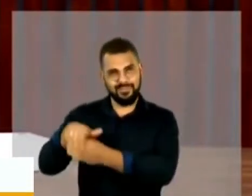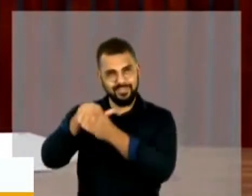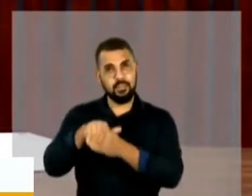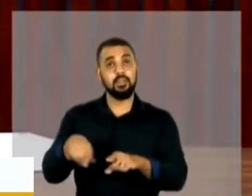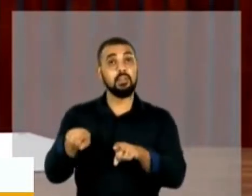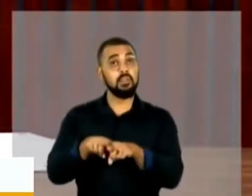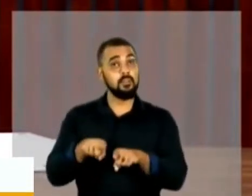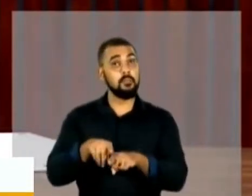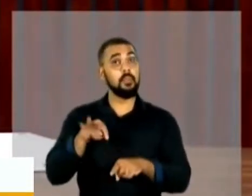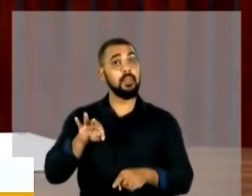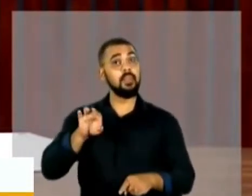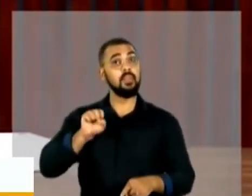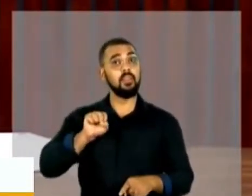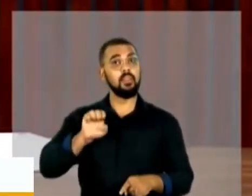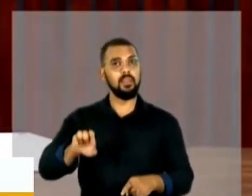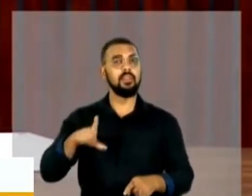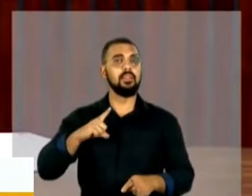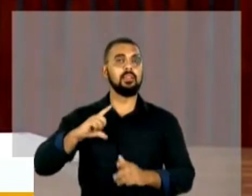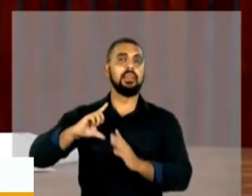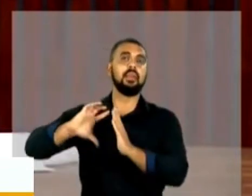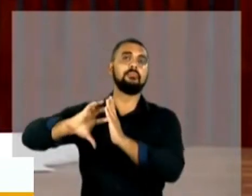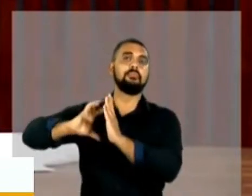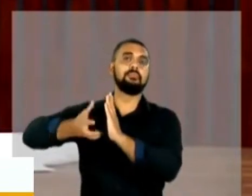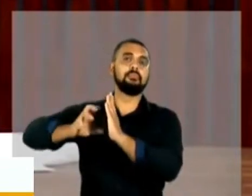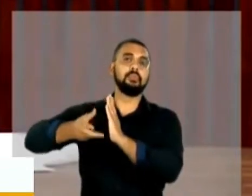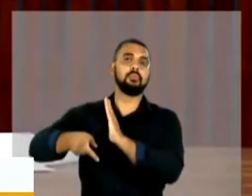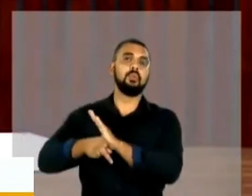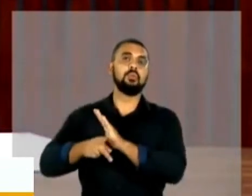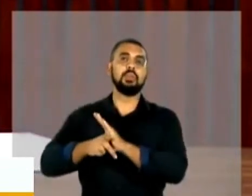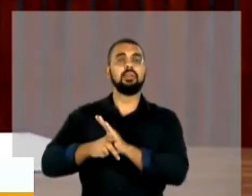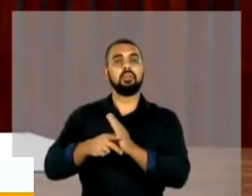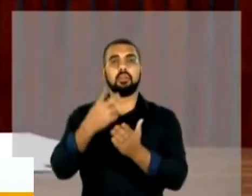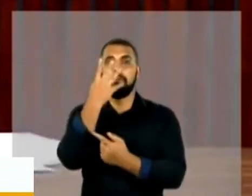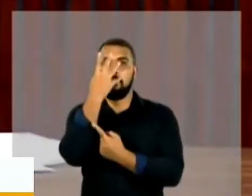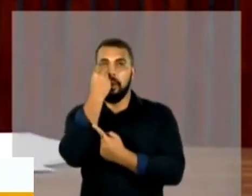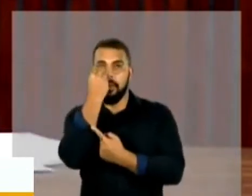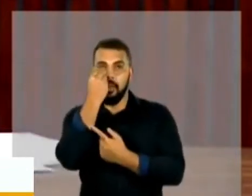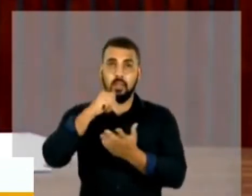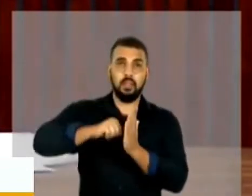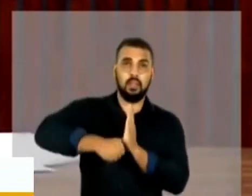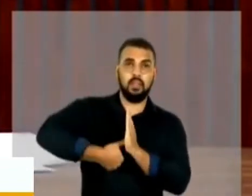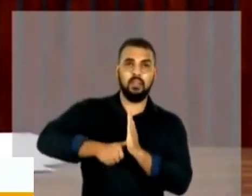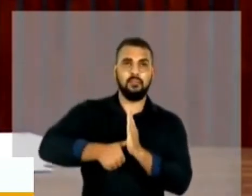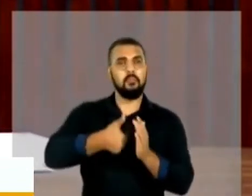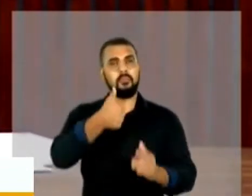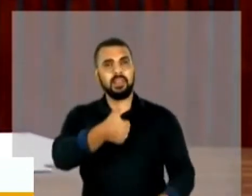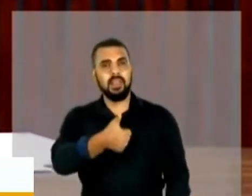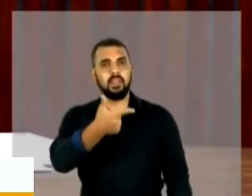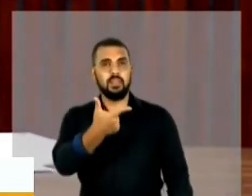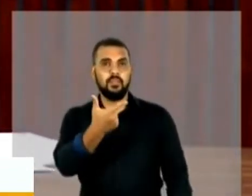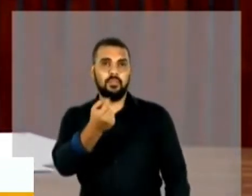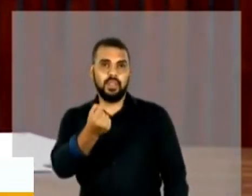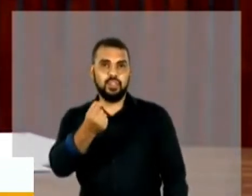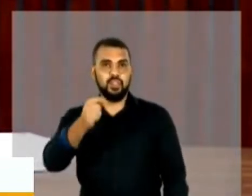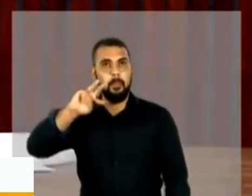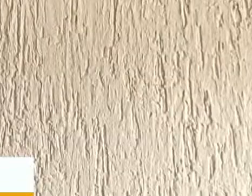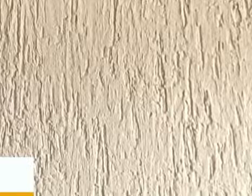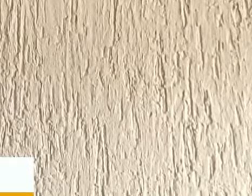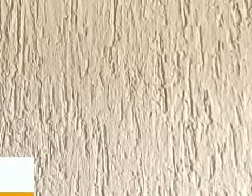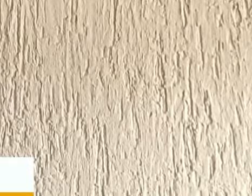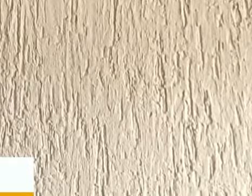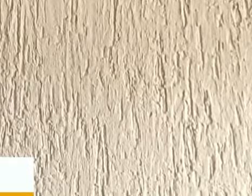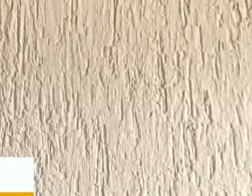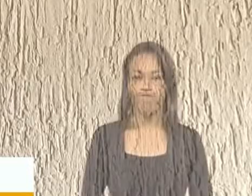Superior Eleitoral tem uma base de dados biográficos e biométricos de cerca de 120 milhões de brasileiros.